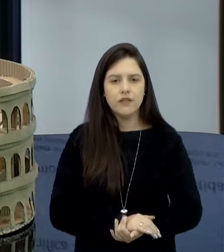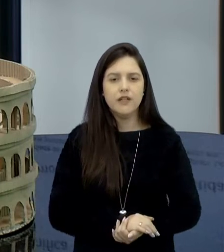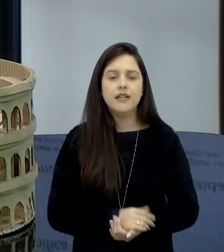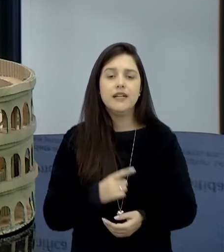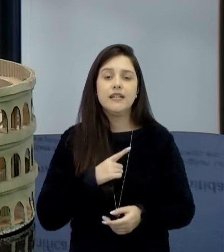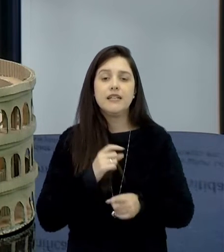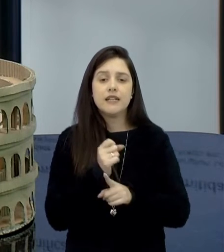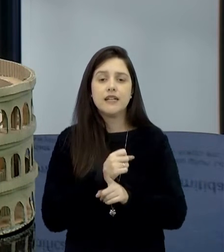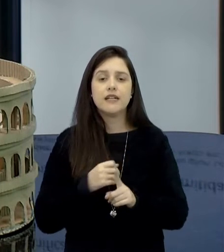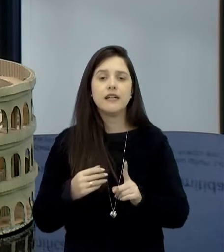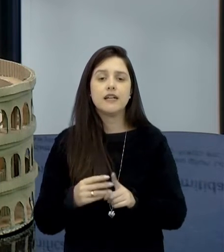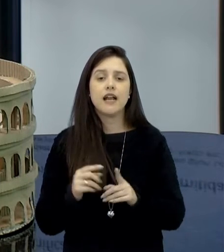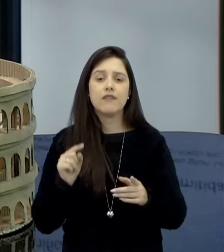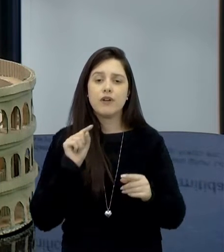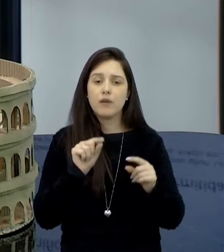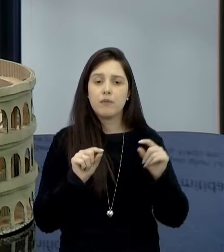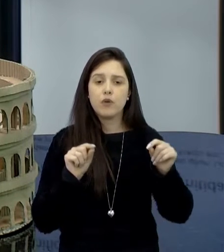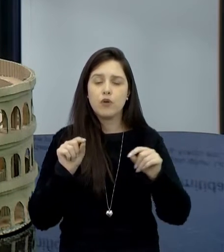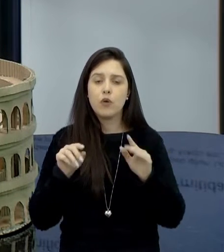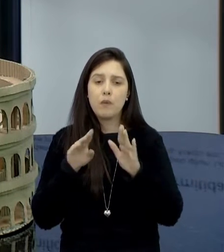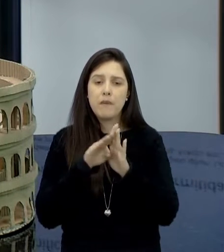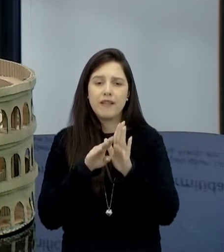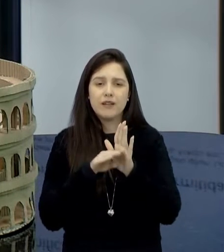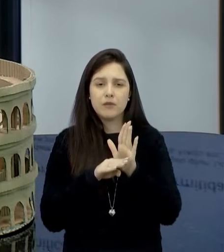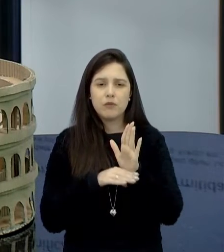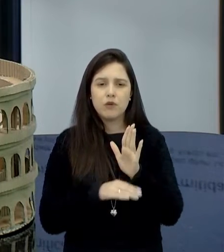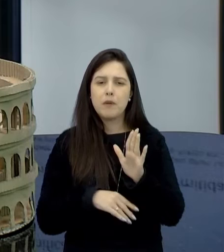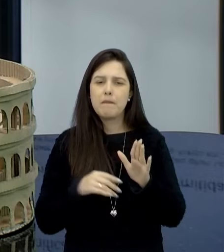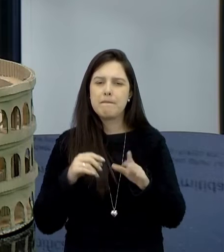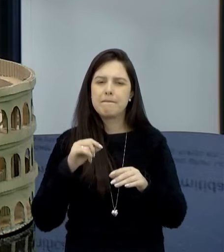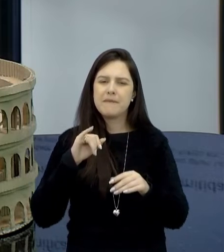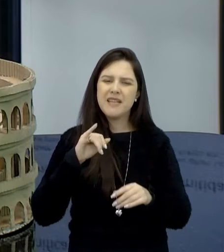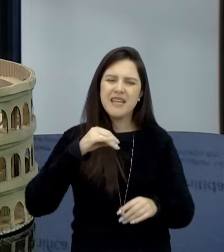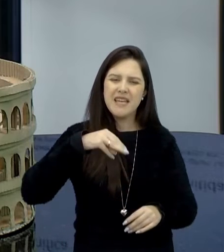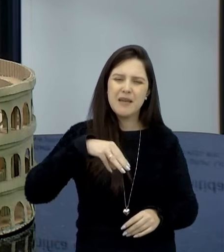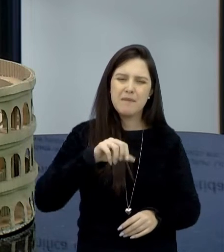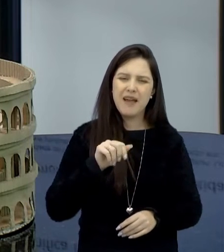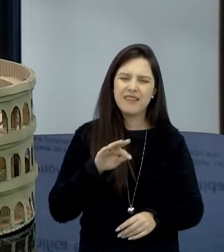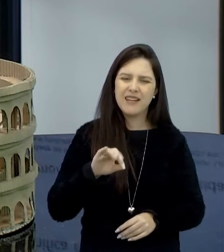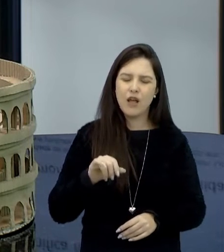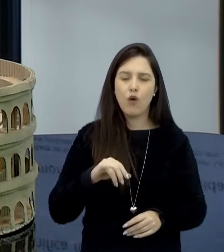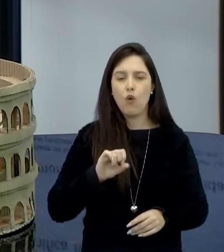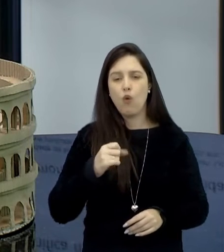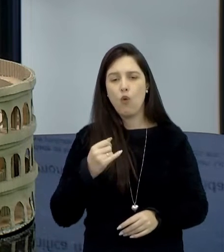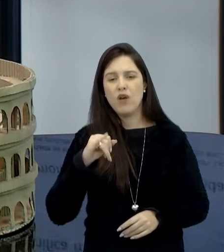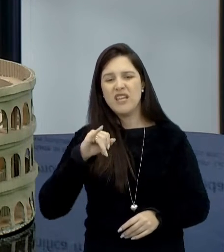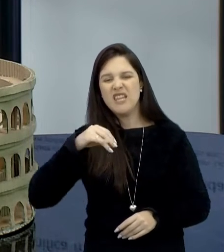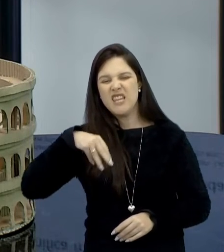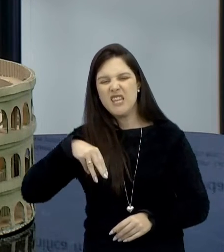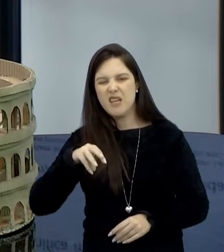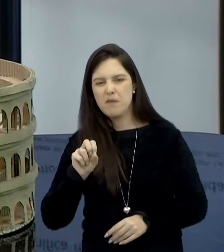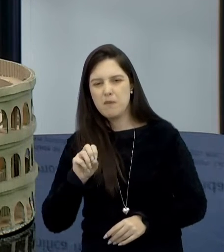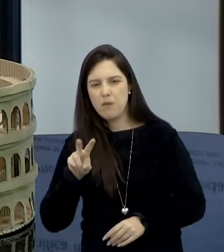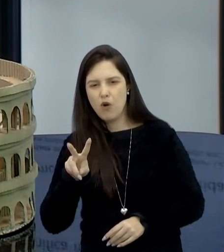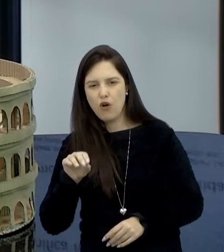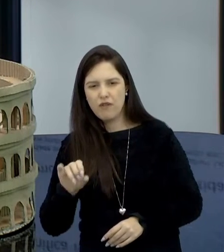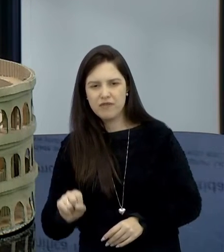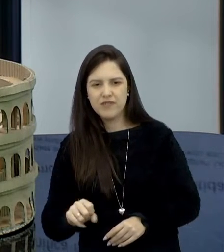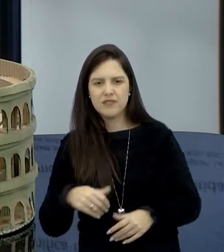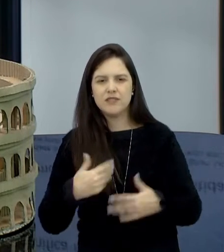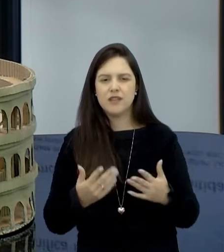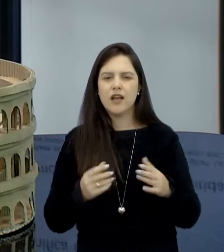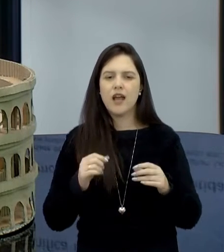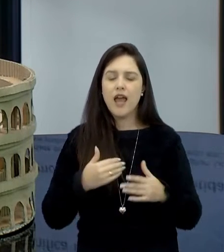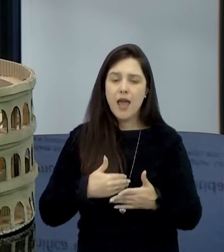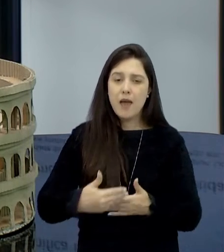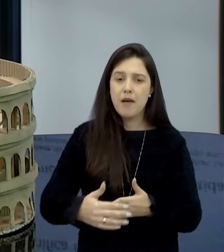sociedade ela aponta um patrimônio material ali, imóvel ou imóvel que deve ser tombado, né? E a partir do momento que esse patrimônio